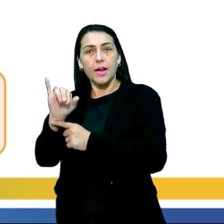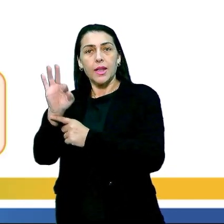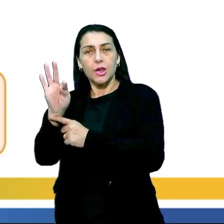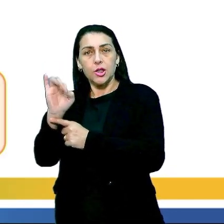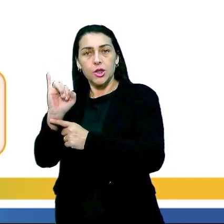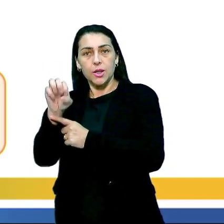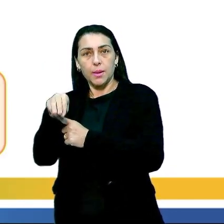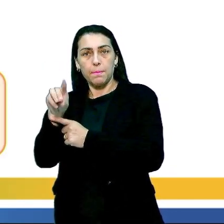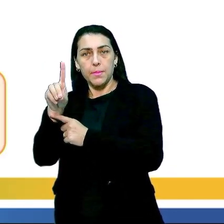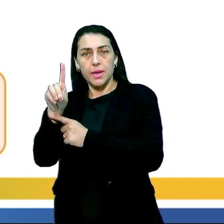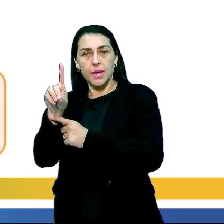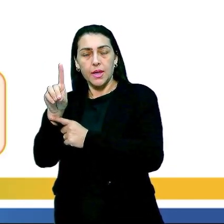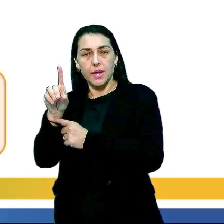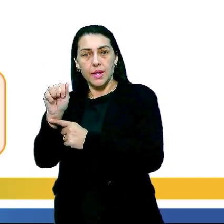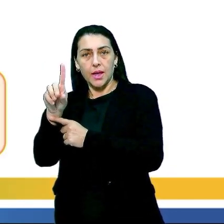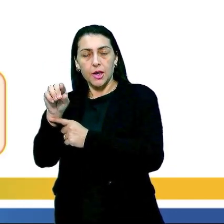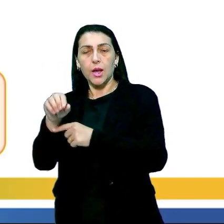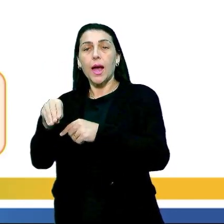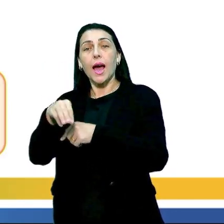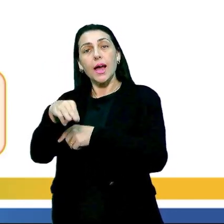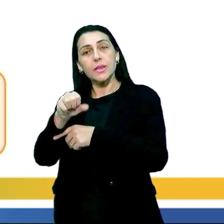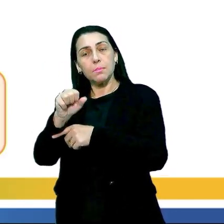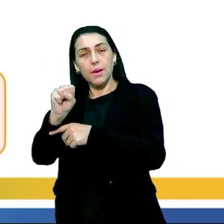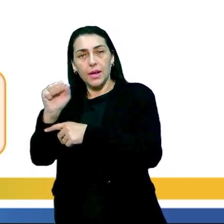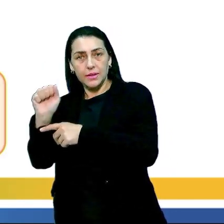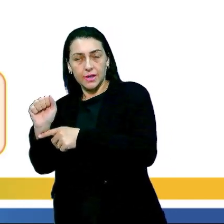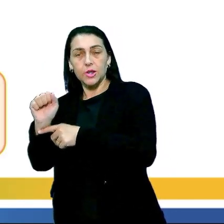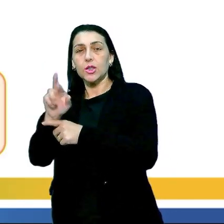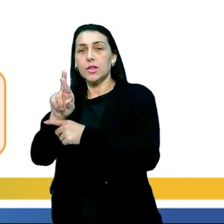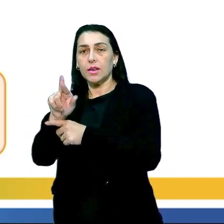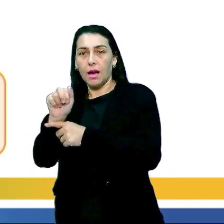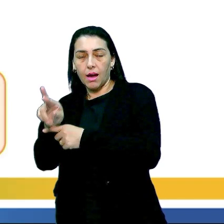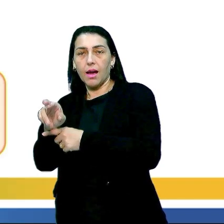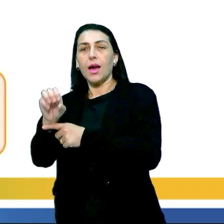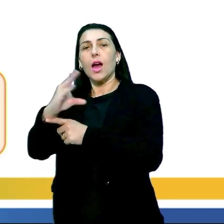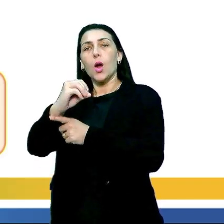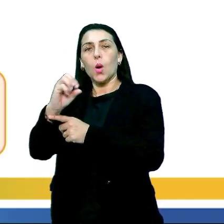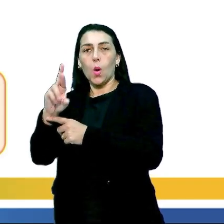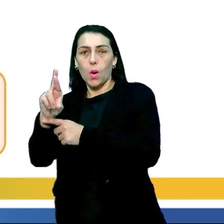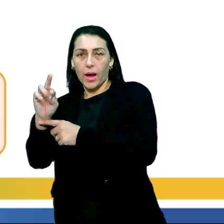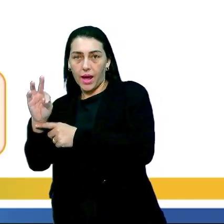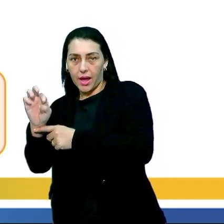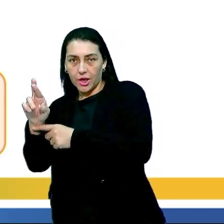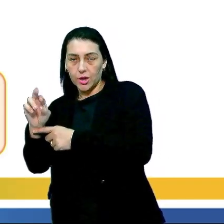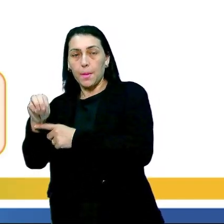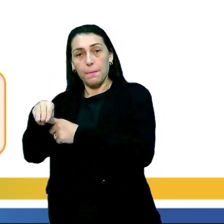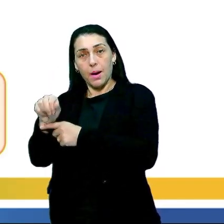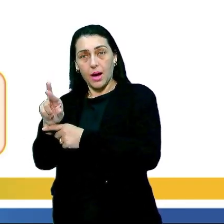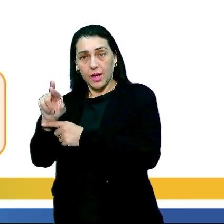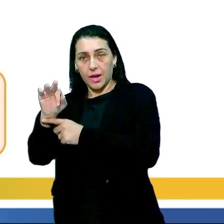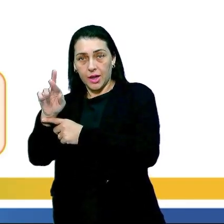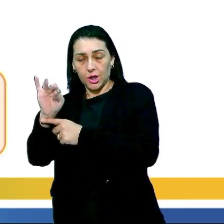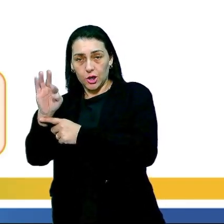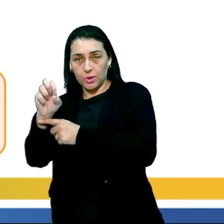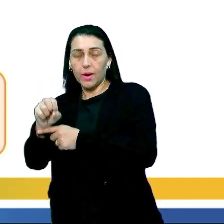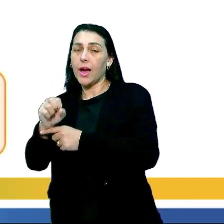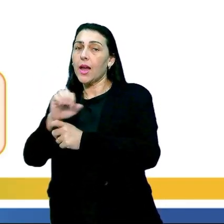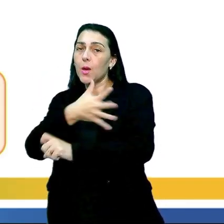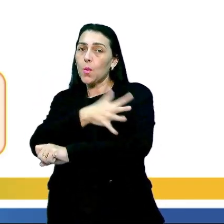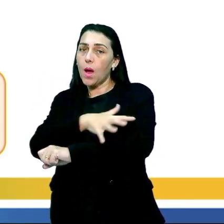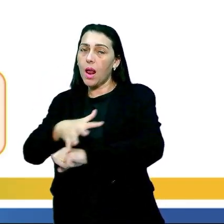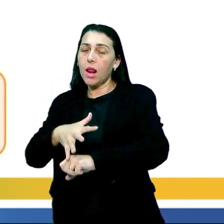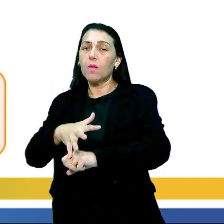maritimidade, as massas de ar, as correntes marítimas, o relevo. Bem, esses fatores,